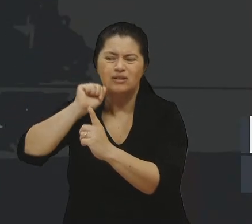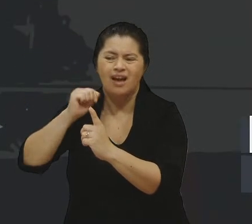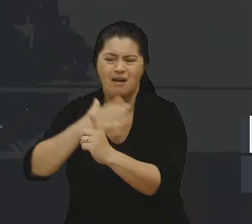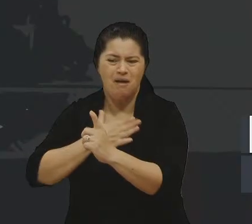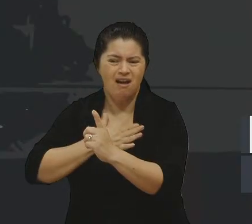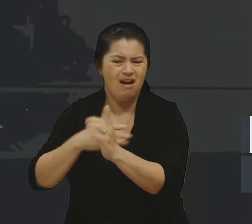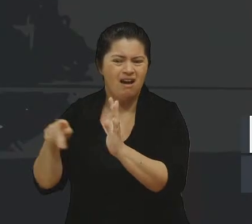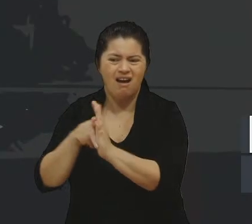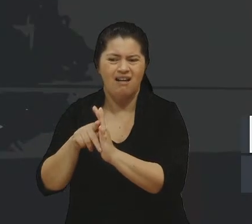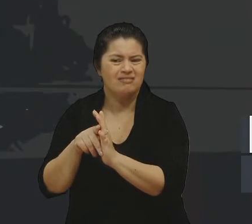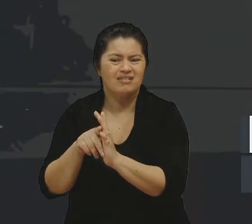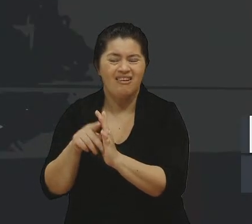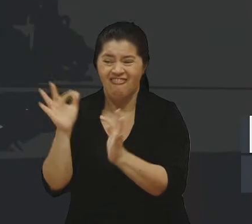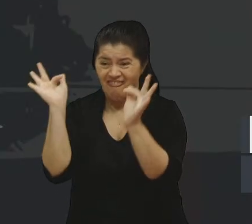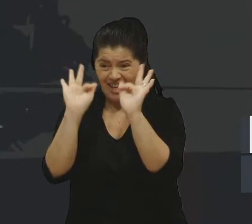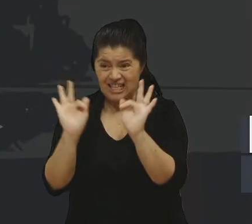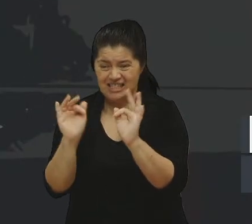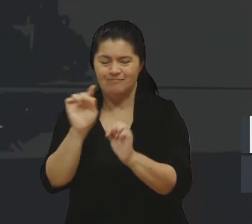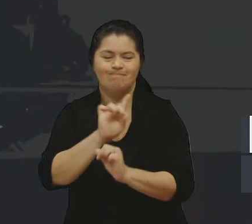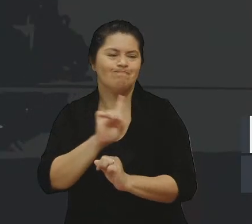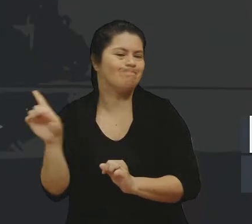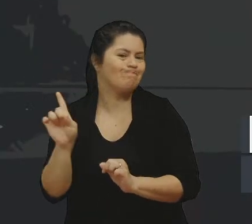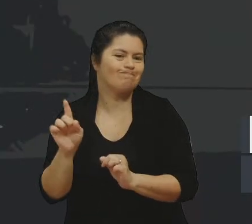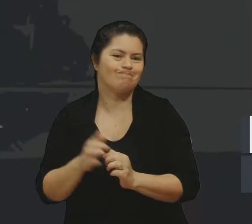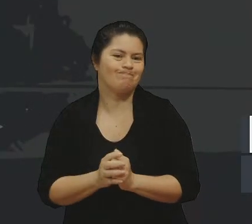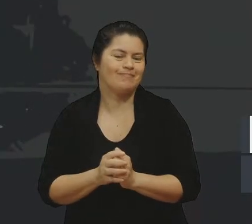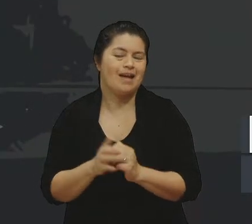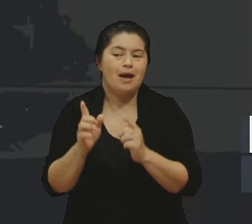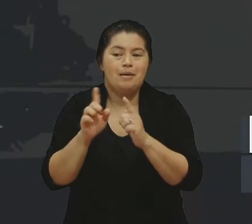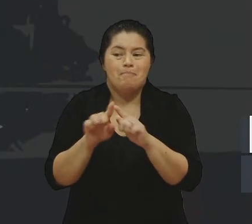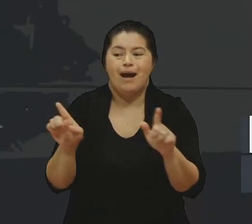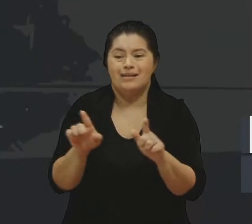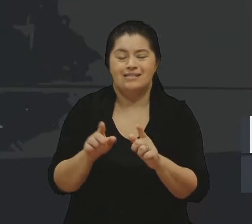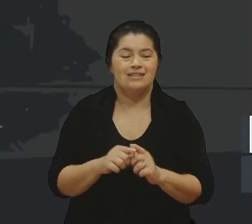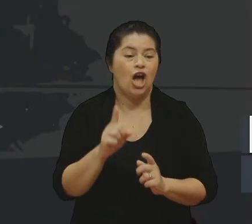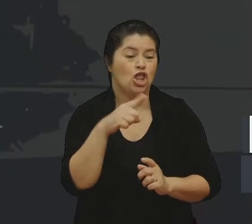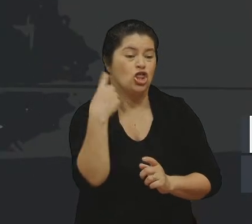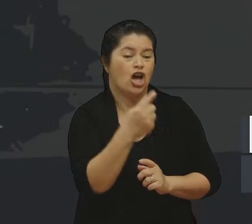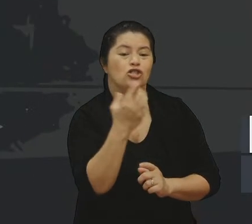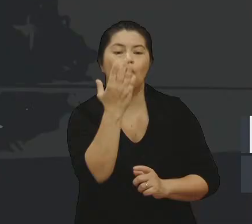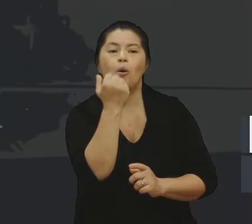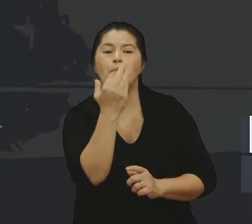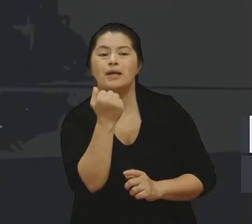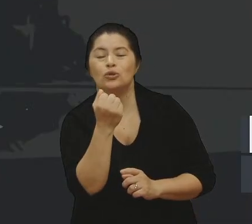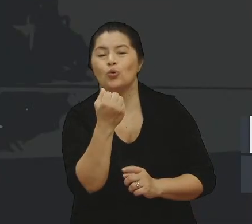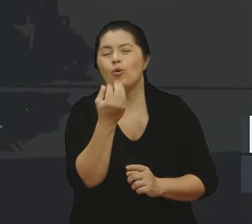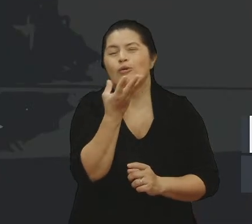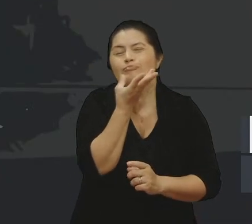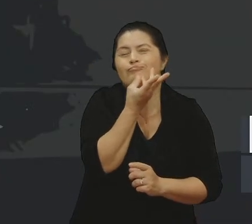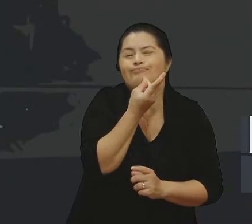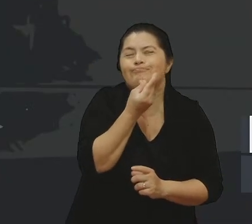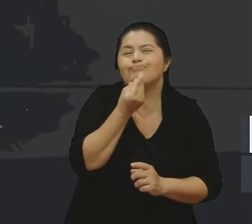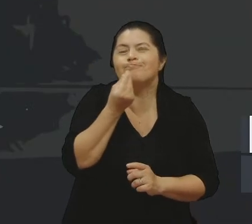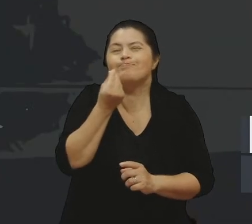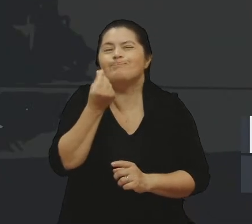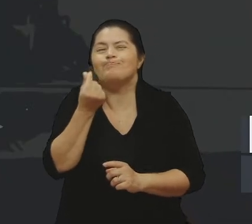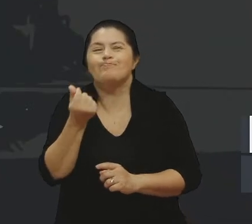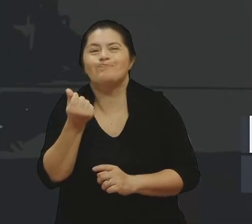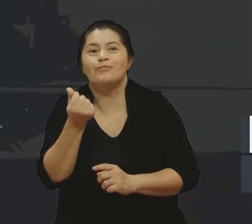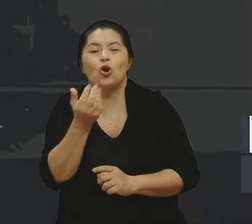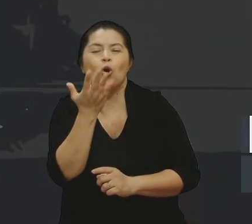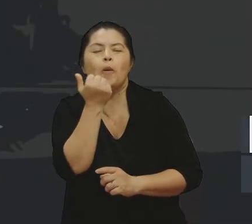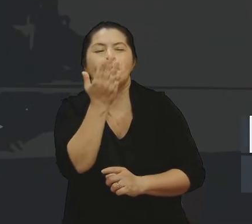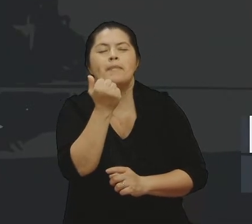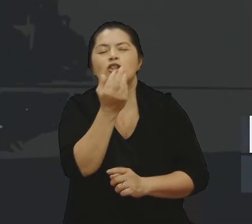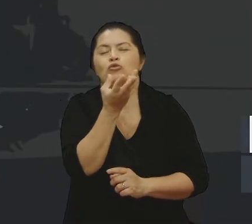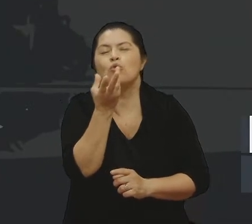fruto, o fruto em si ele é bom. Mas talvez o fruto que a gente está comendo hoje não é o mais saboroso. Talvez o fruto que a gente está comendo não é aquele que a